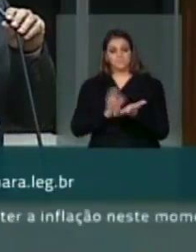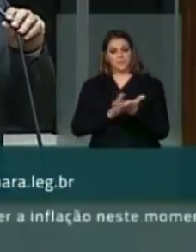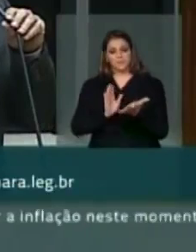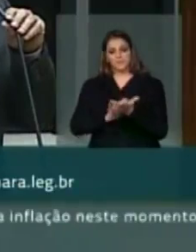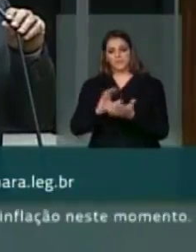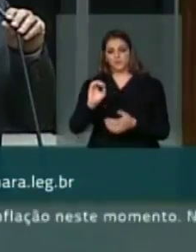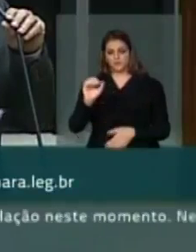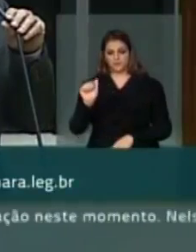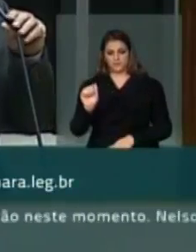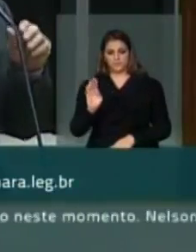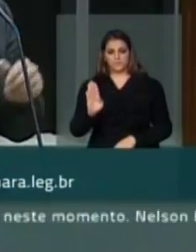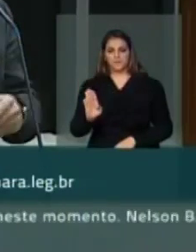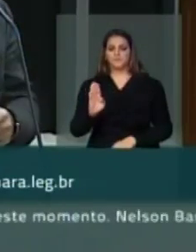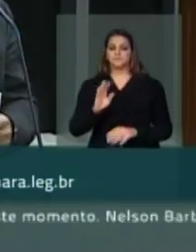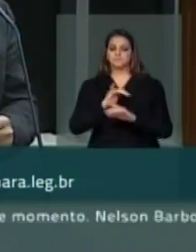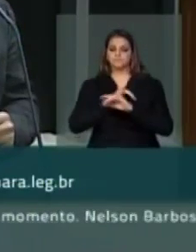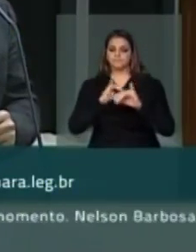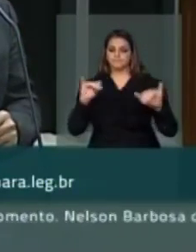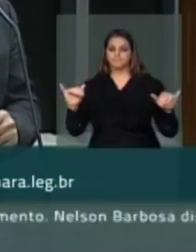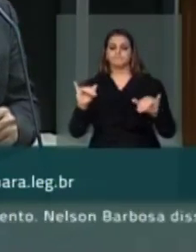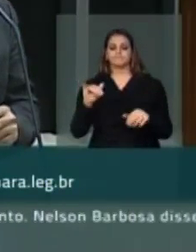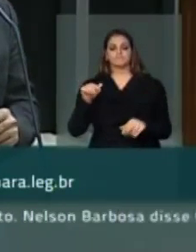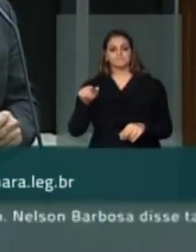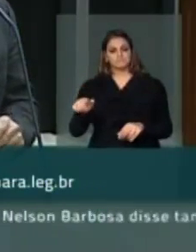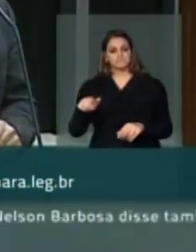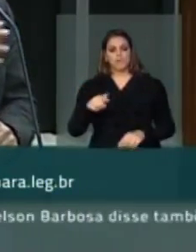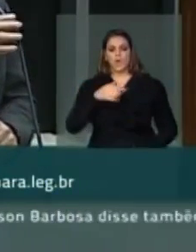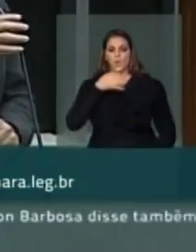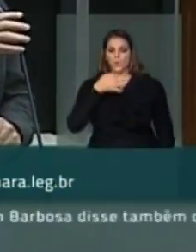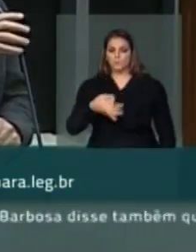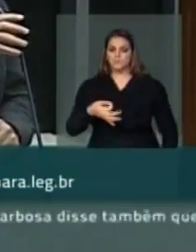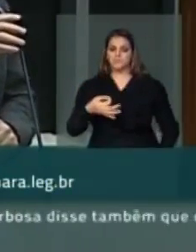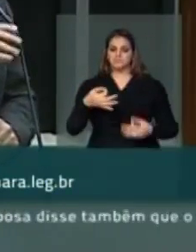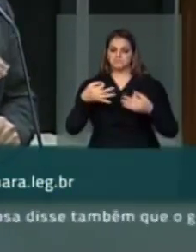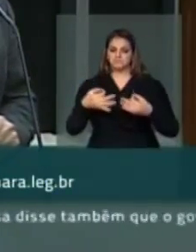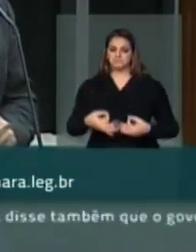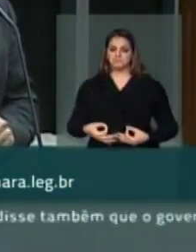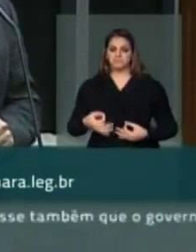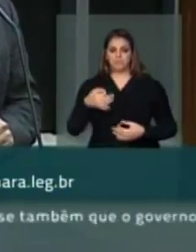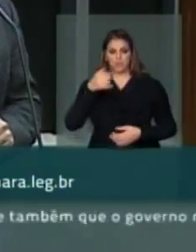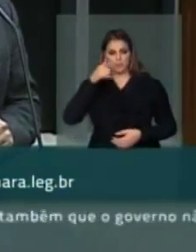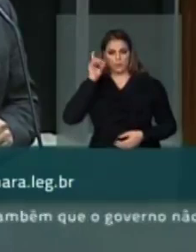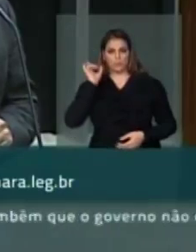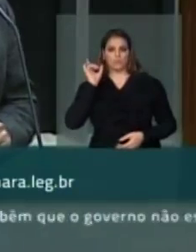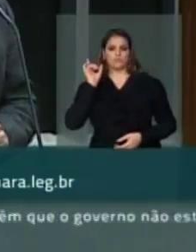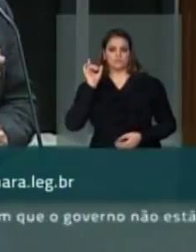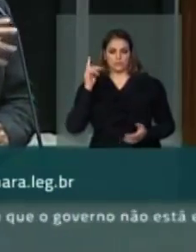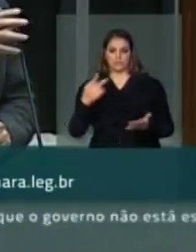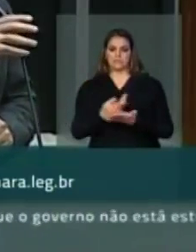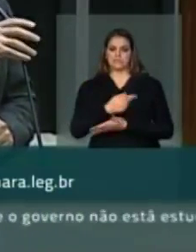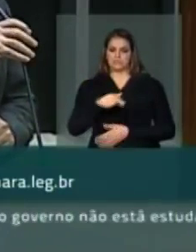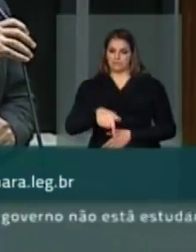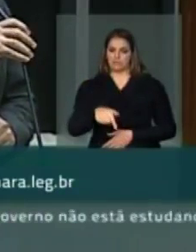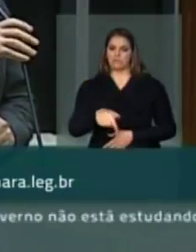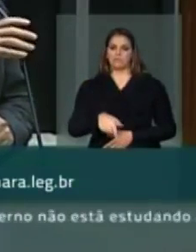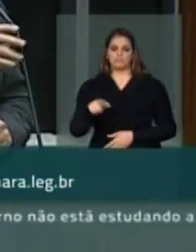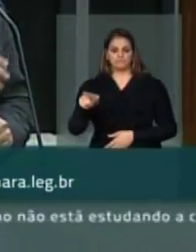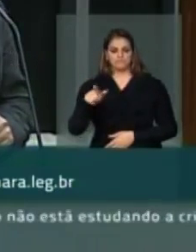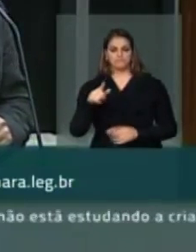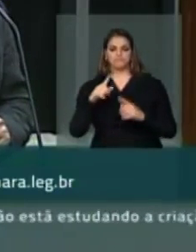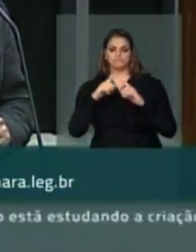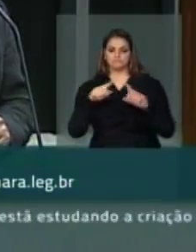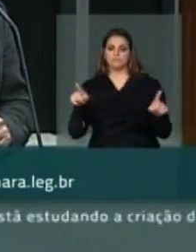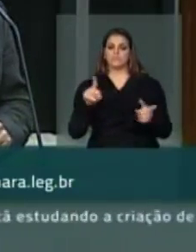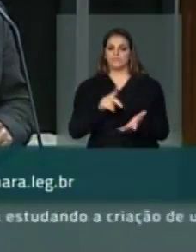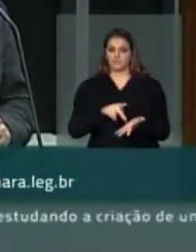manifestando publicamente pela imprensa sua posição crítica ao que ocorreu ontem aqui e mostrando que